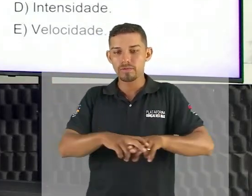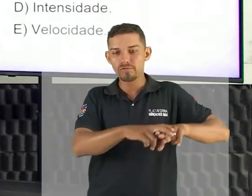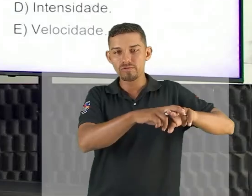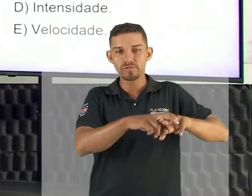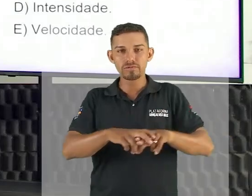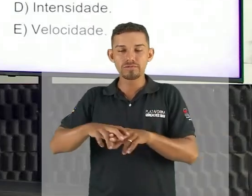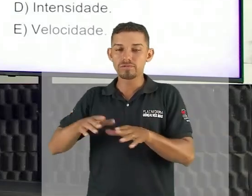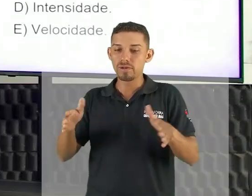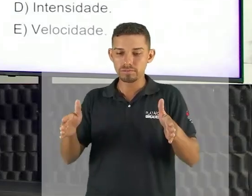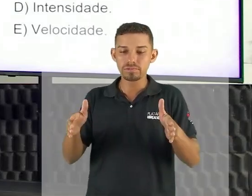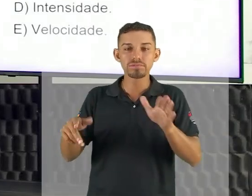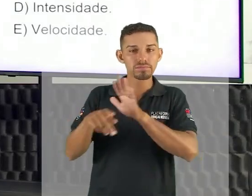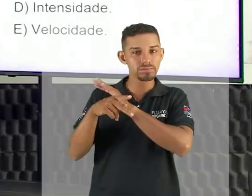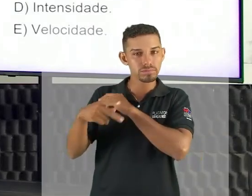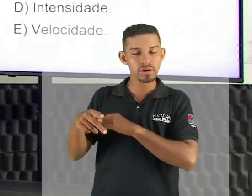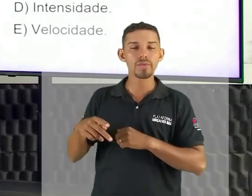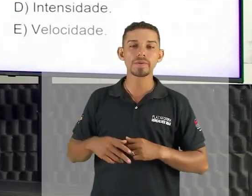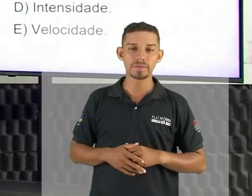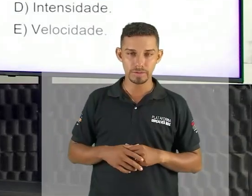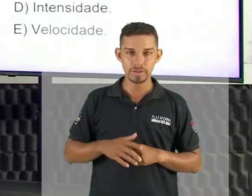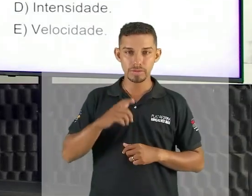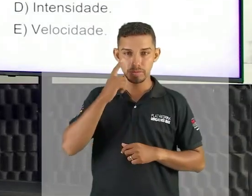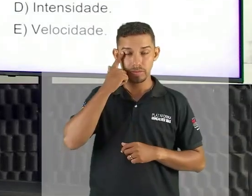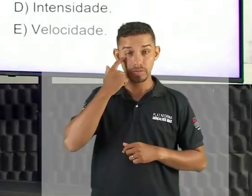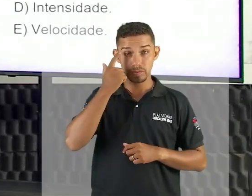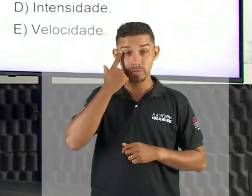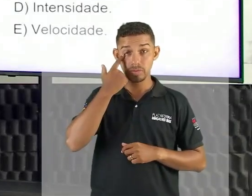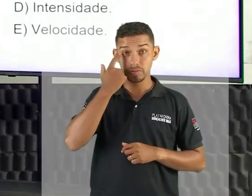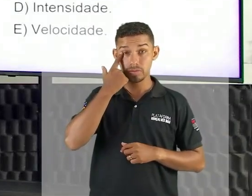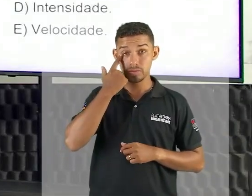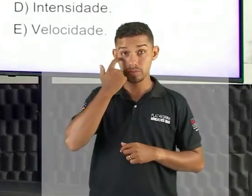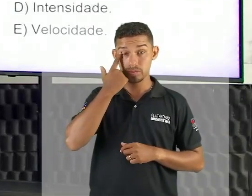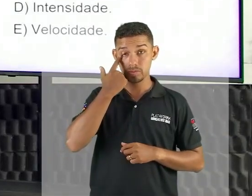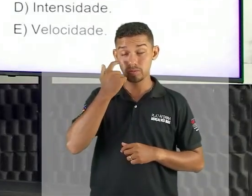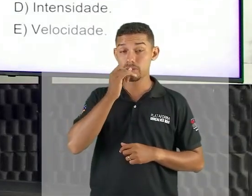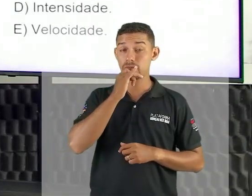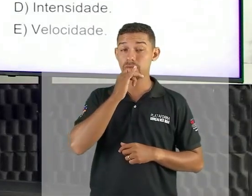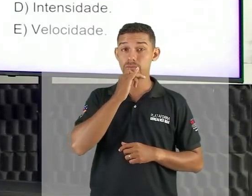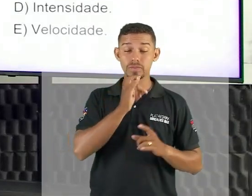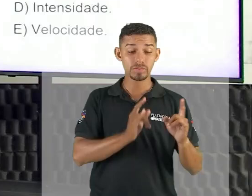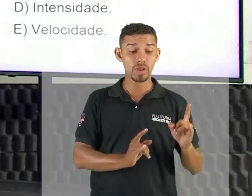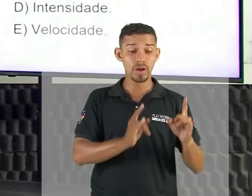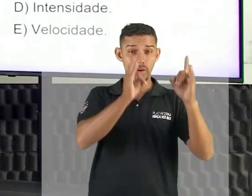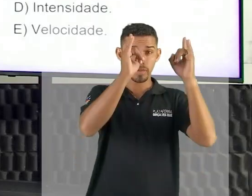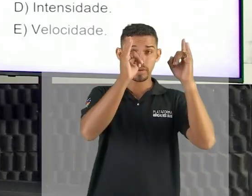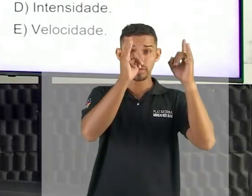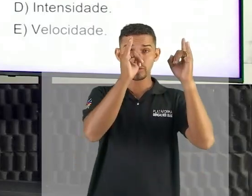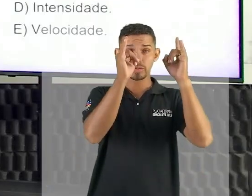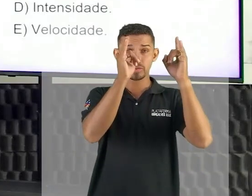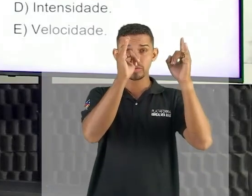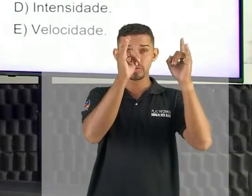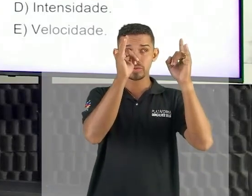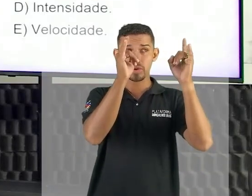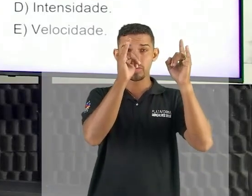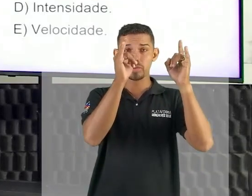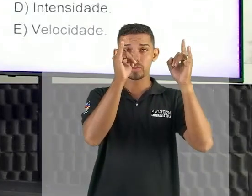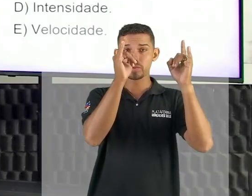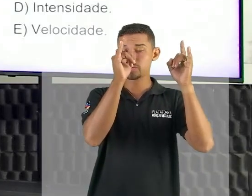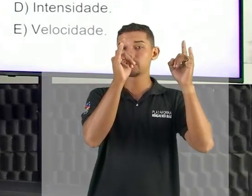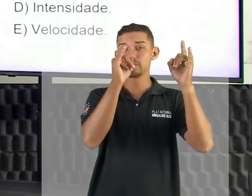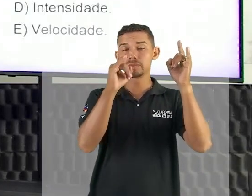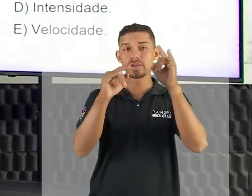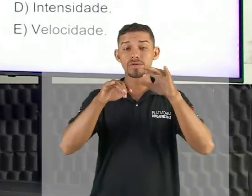de vibração própria dele tá um prédio Ele tem ele vibra ele tem a frequência de